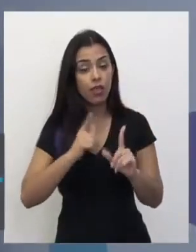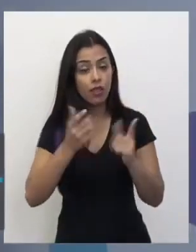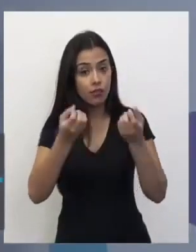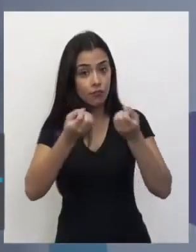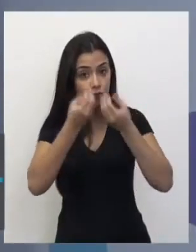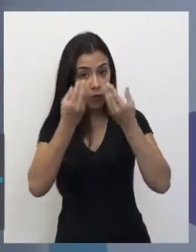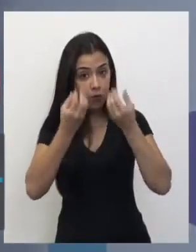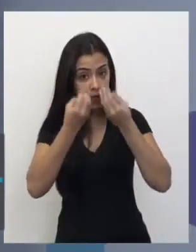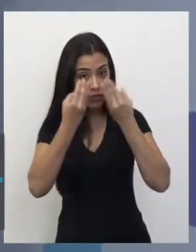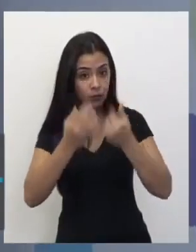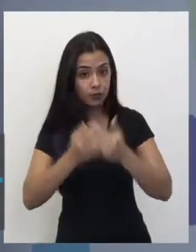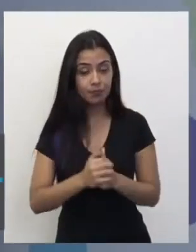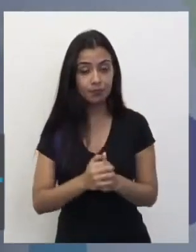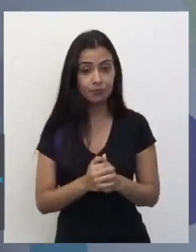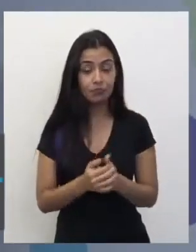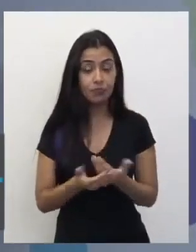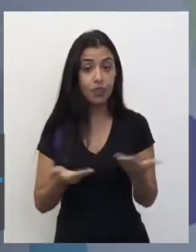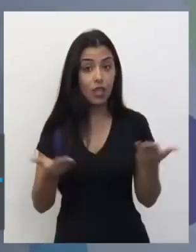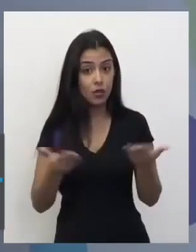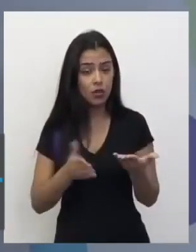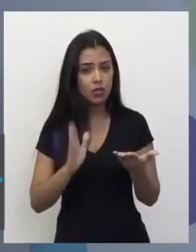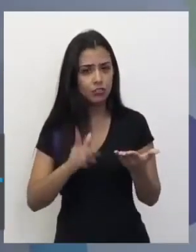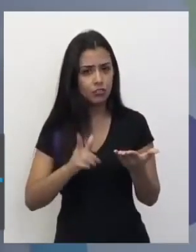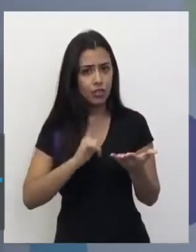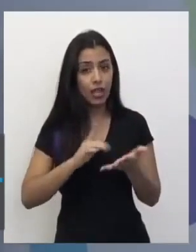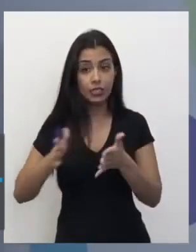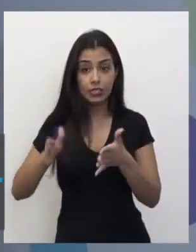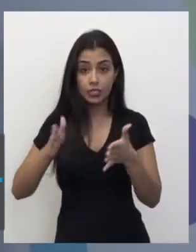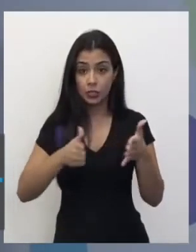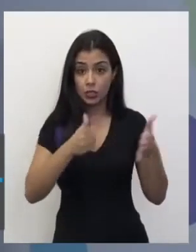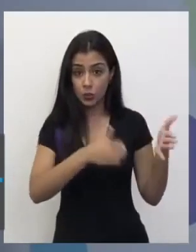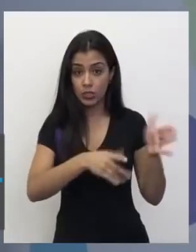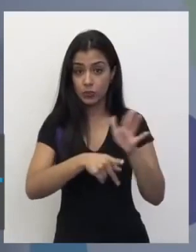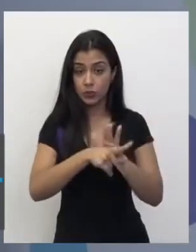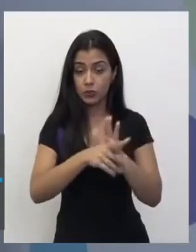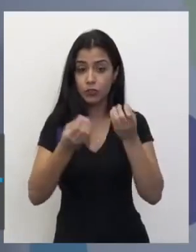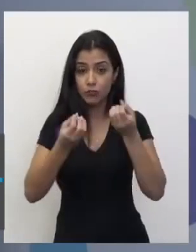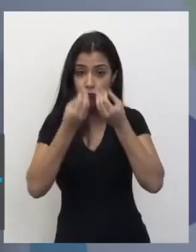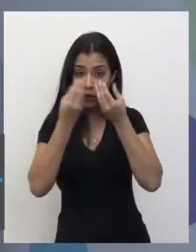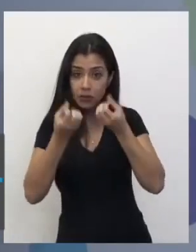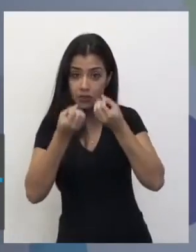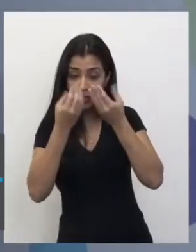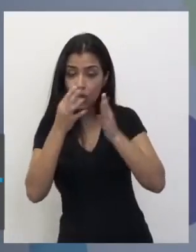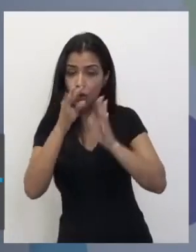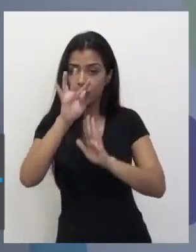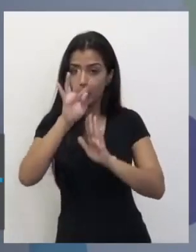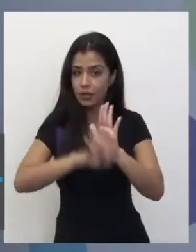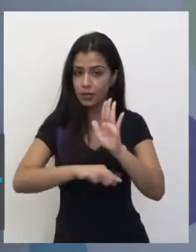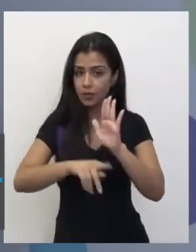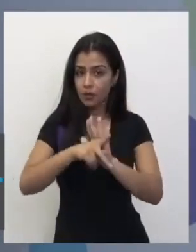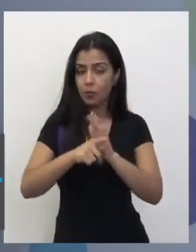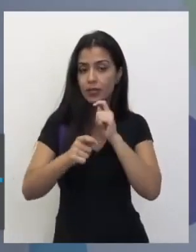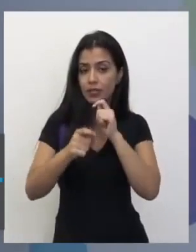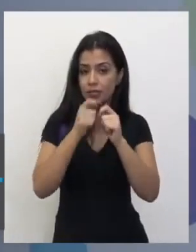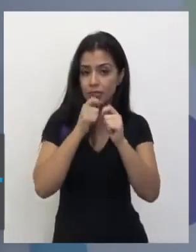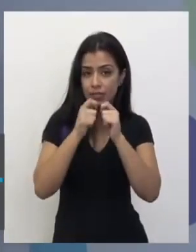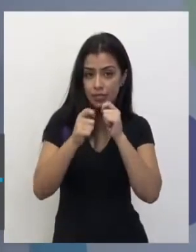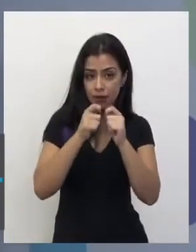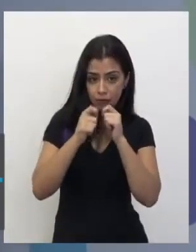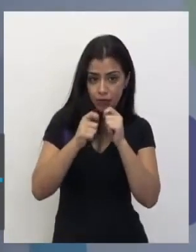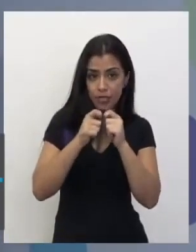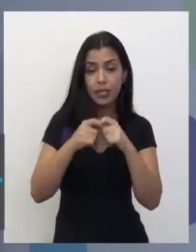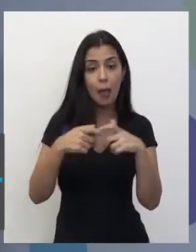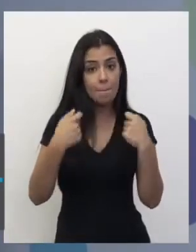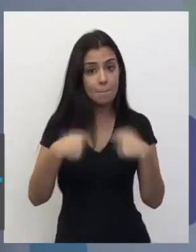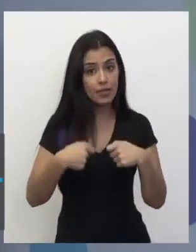informações aí. Agora que nós já temos a sequência aí dessa informação, que um texto de entrevista, ele precisa